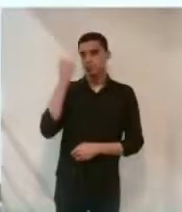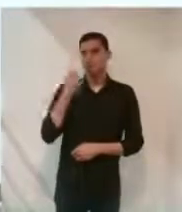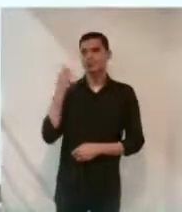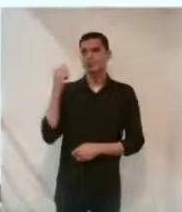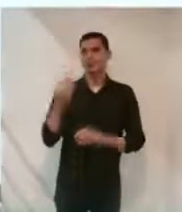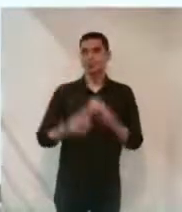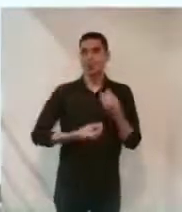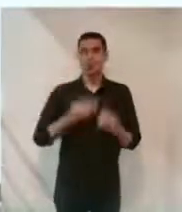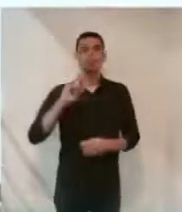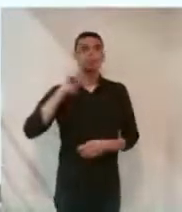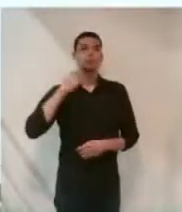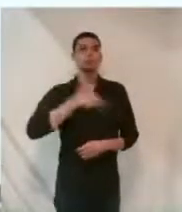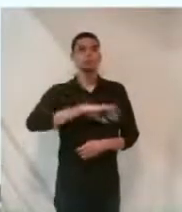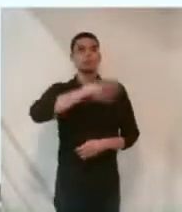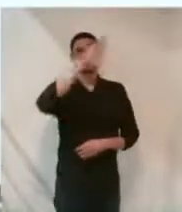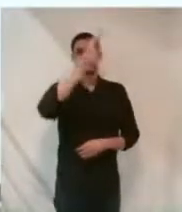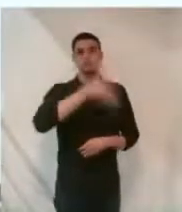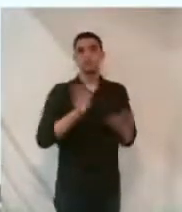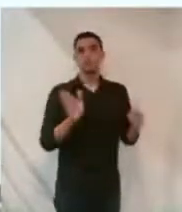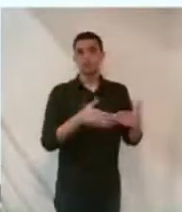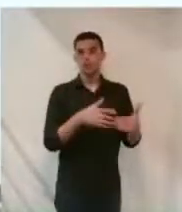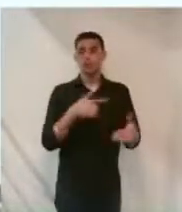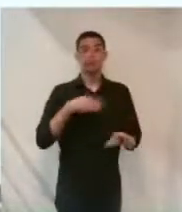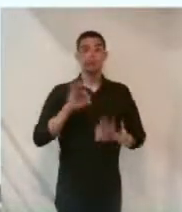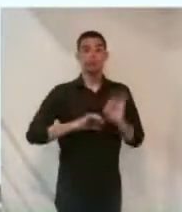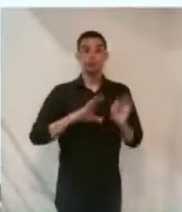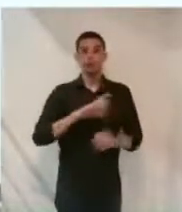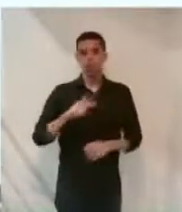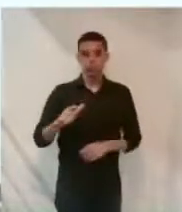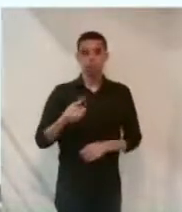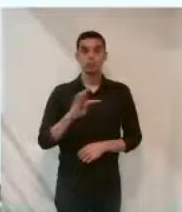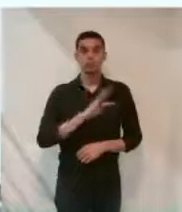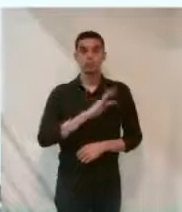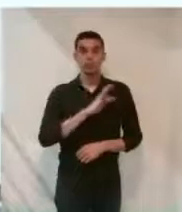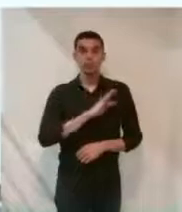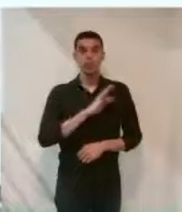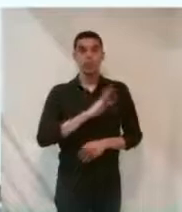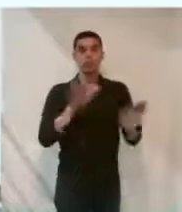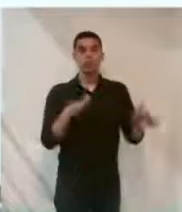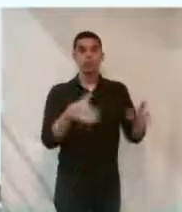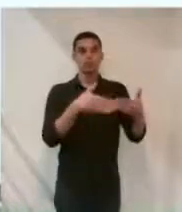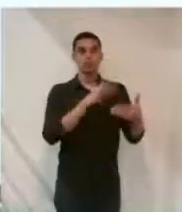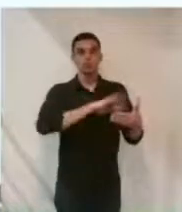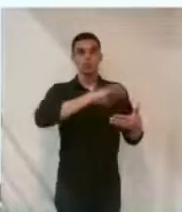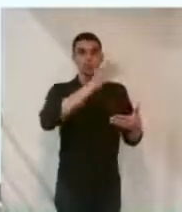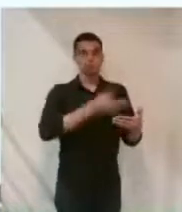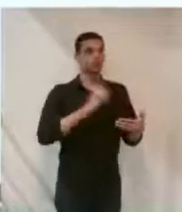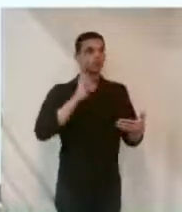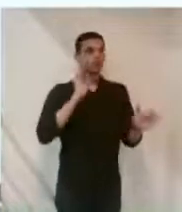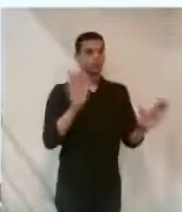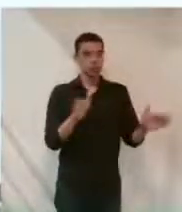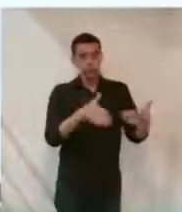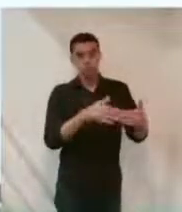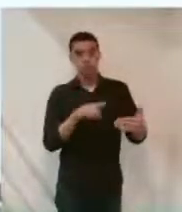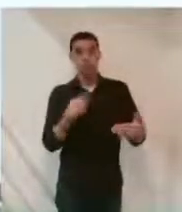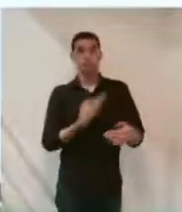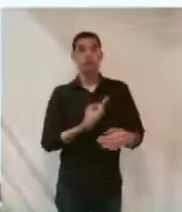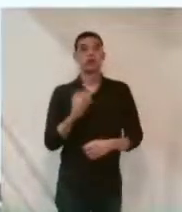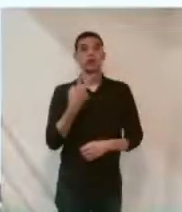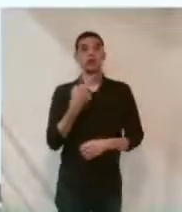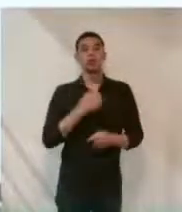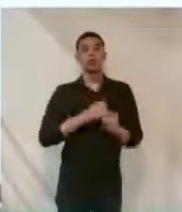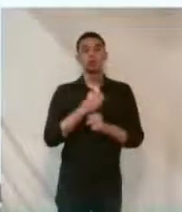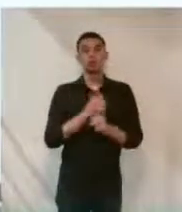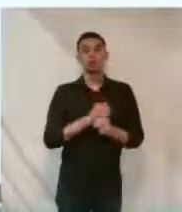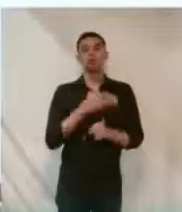Eu coordenei o processo de técnico de fechamento do lixão na relação com os catadores, junto com o Tião, e nós vivemos 2 anos dentro daquele